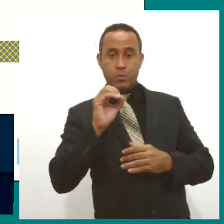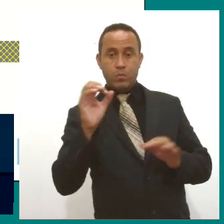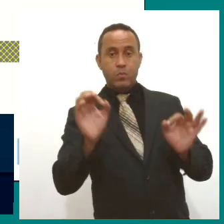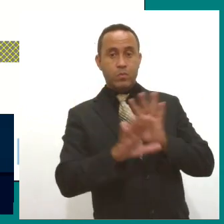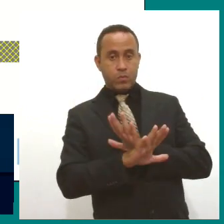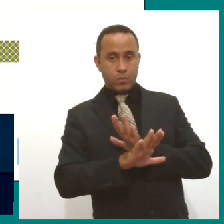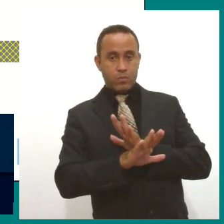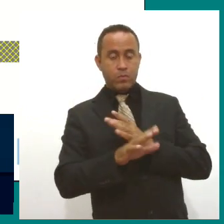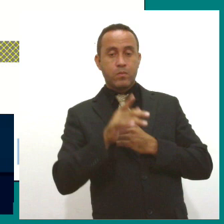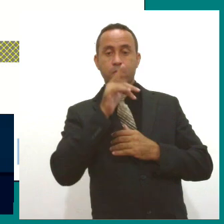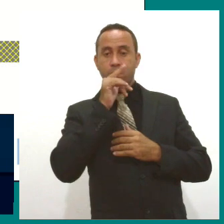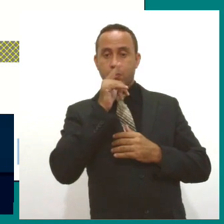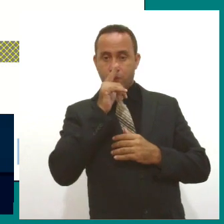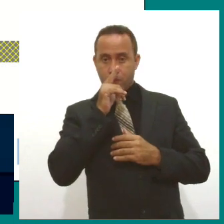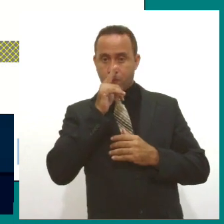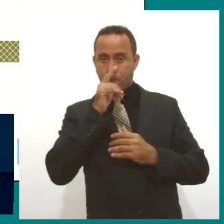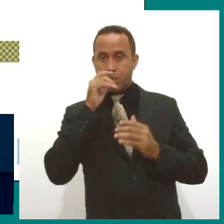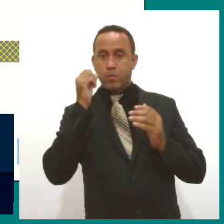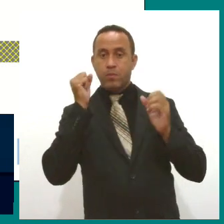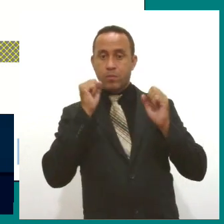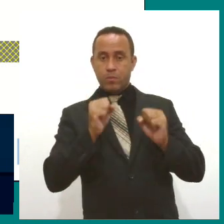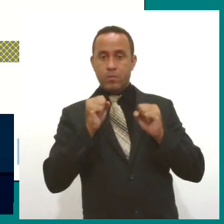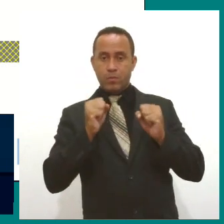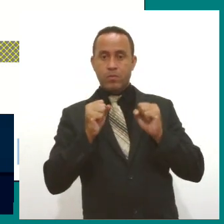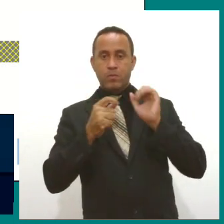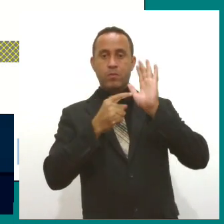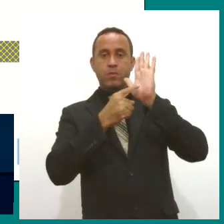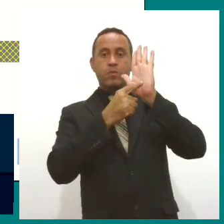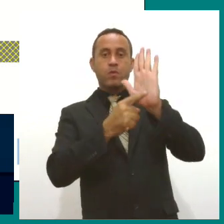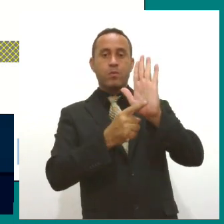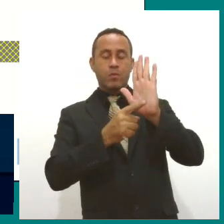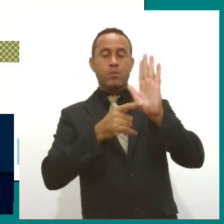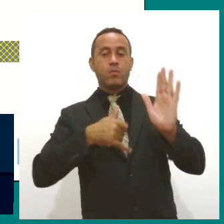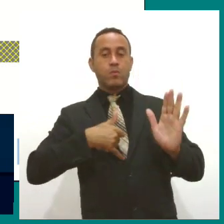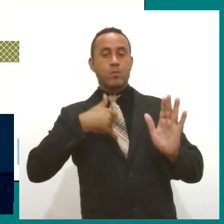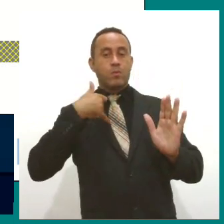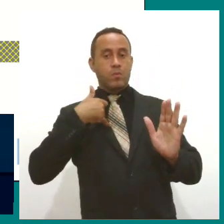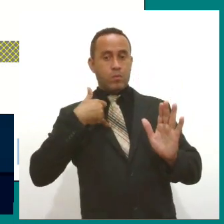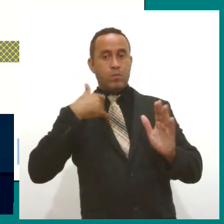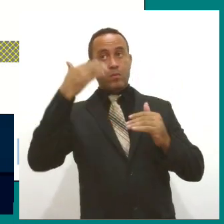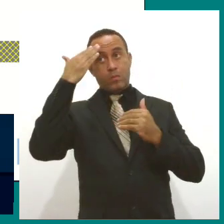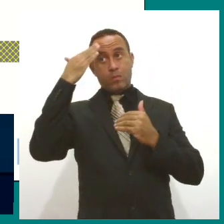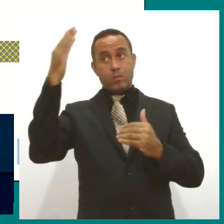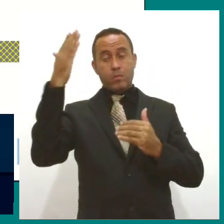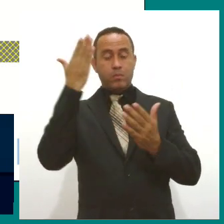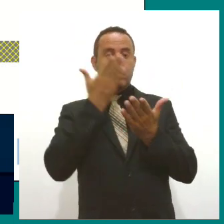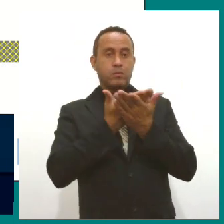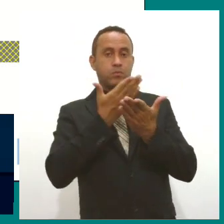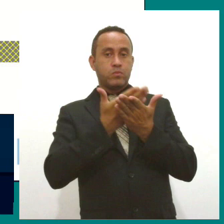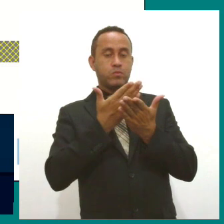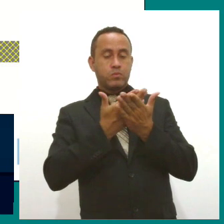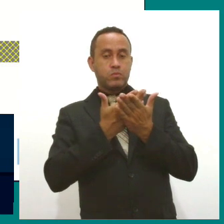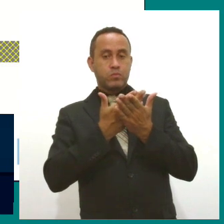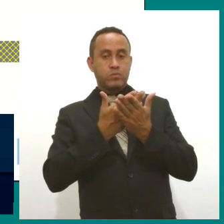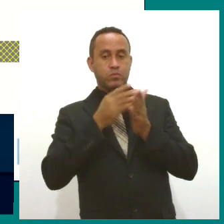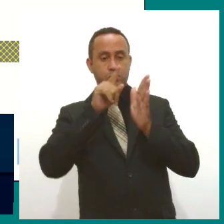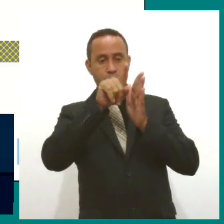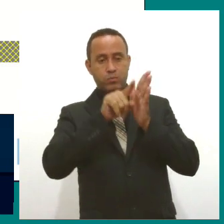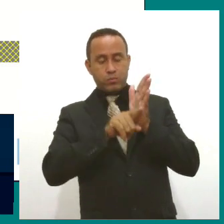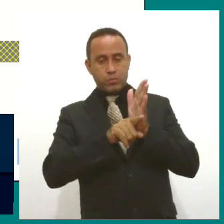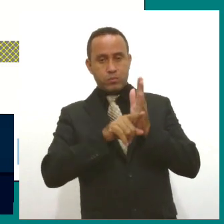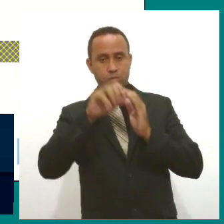Sergipe, o legado é que nós podemos hoje apresentar com muito orgulho, graças a esse esforço dos técnicos sergipanos, com